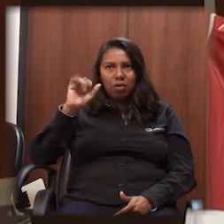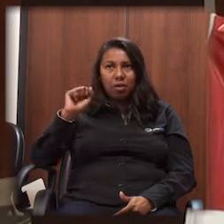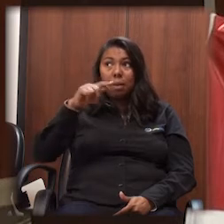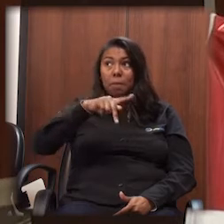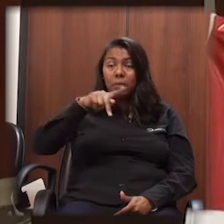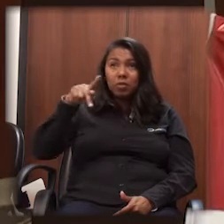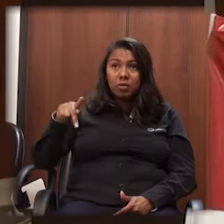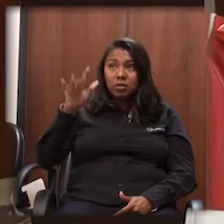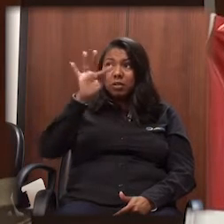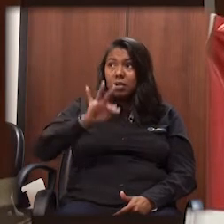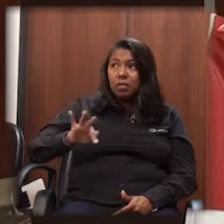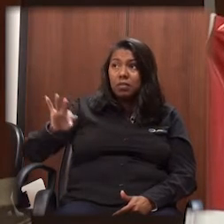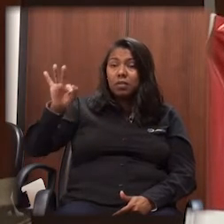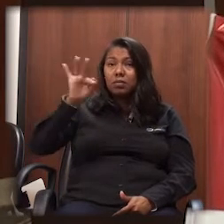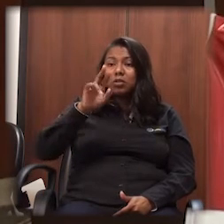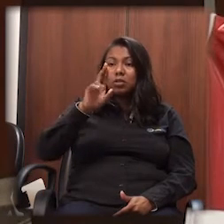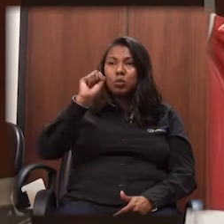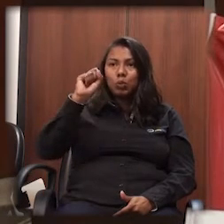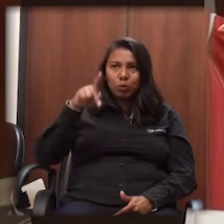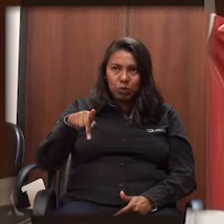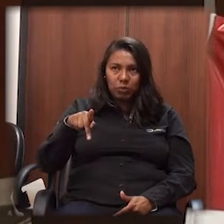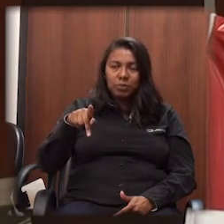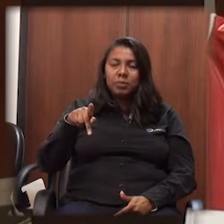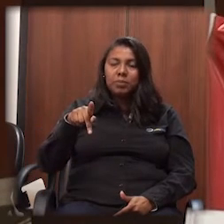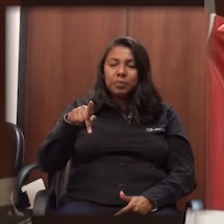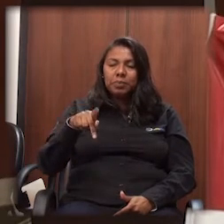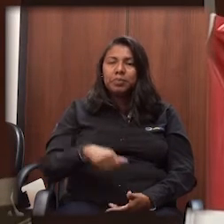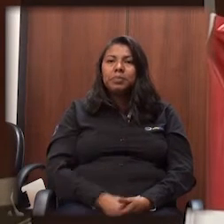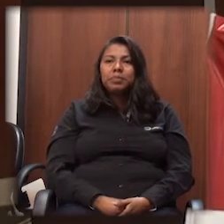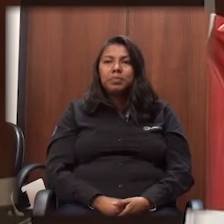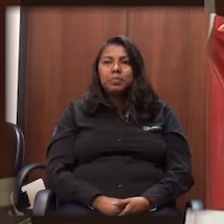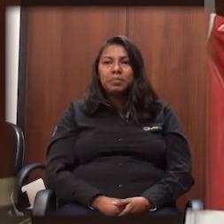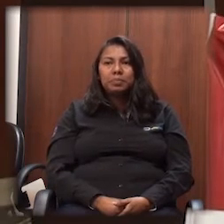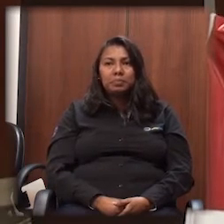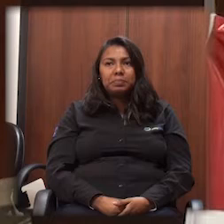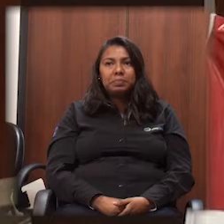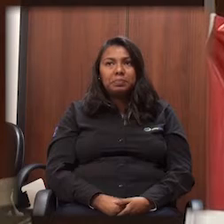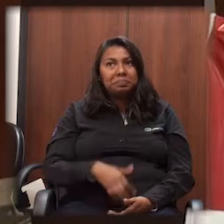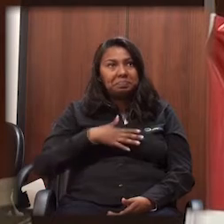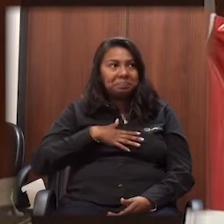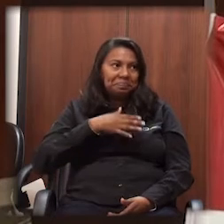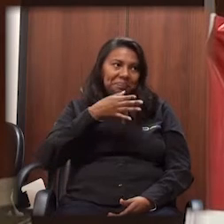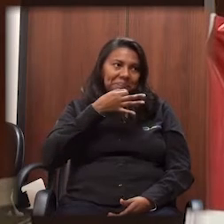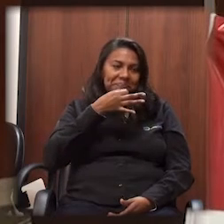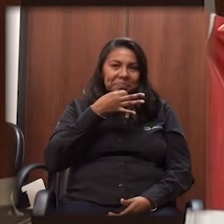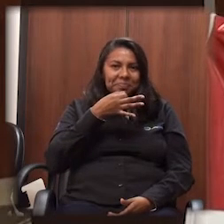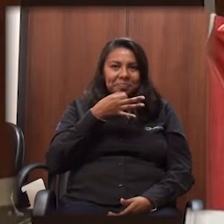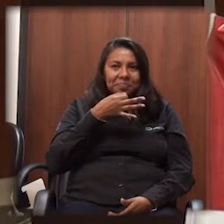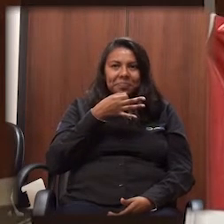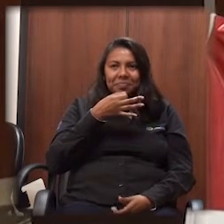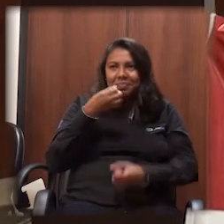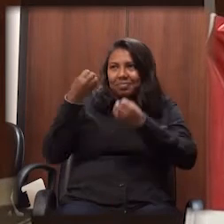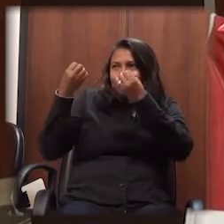titular da Faculdade de Educação da USP, que, na minha avaliação, dispensa